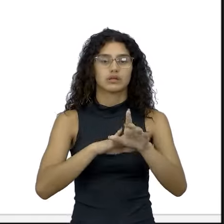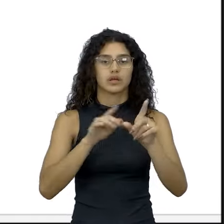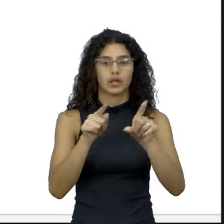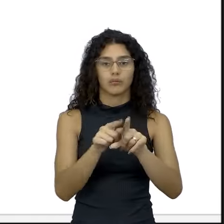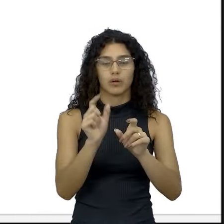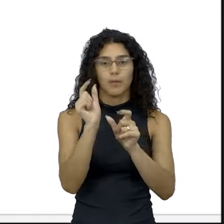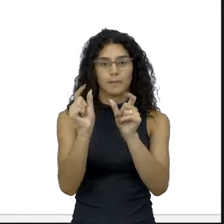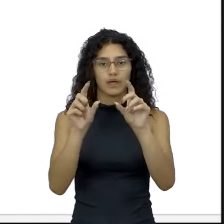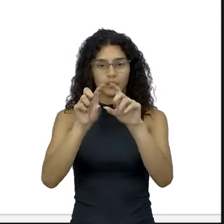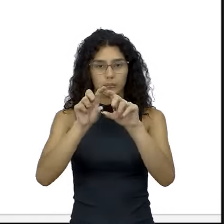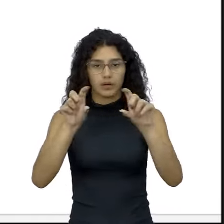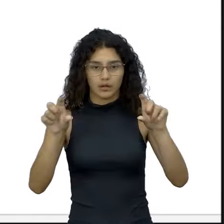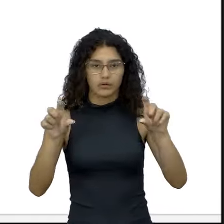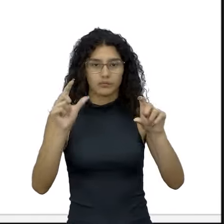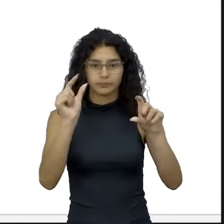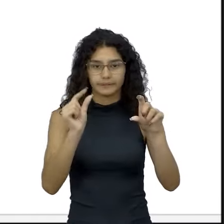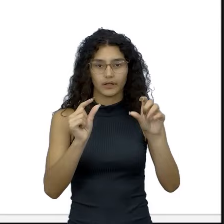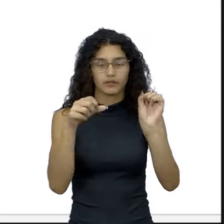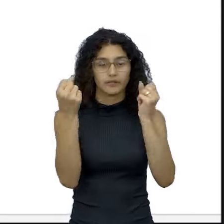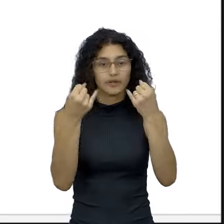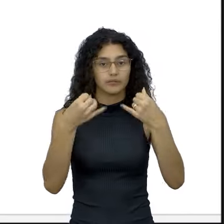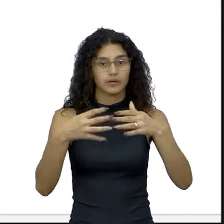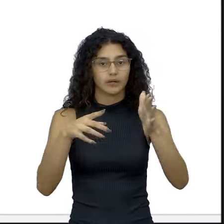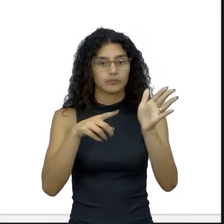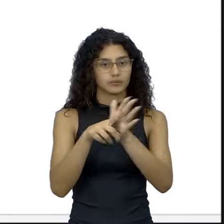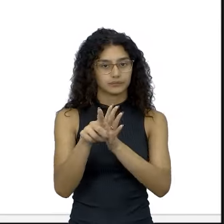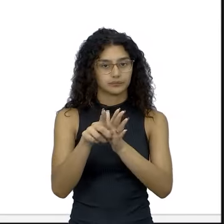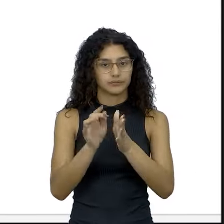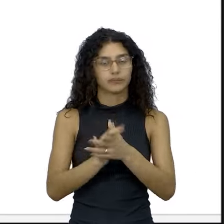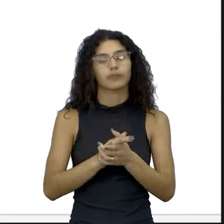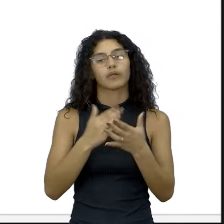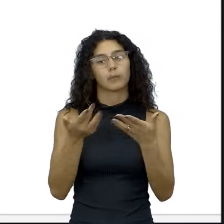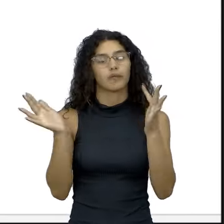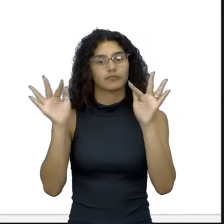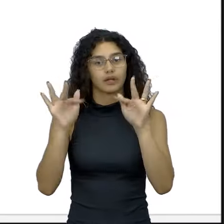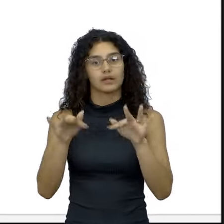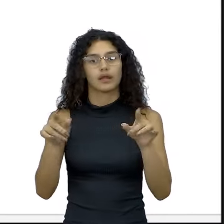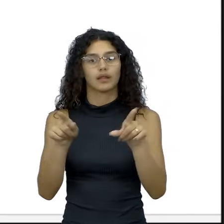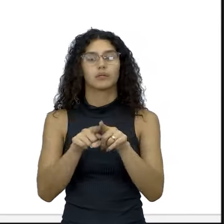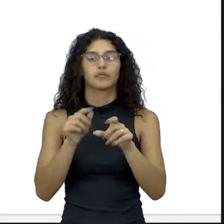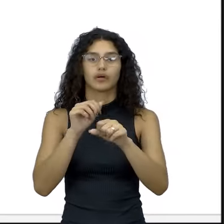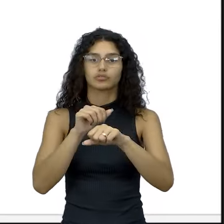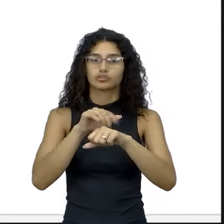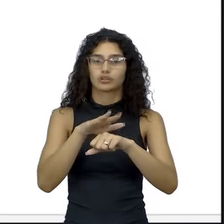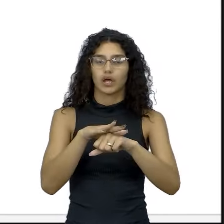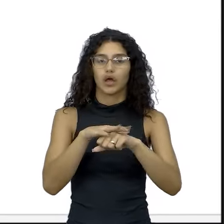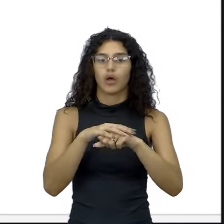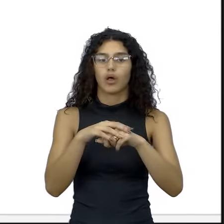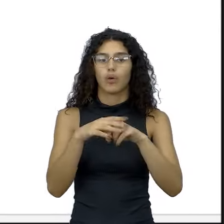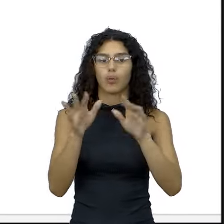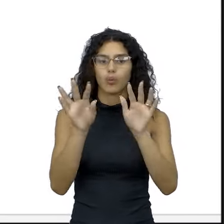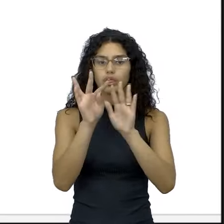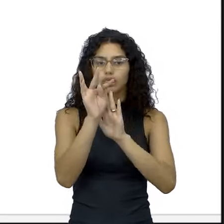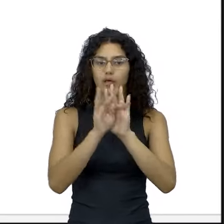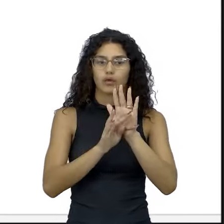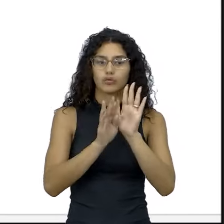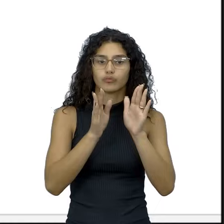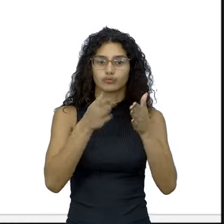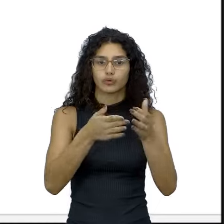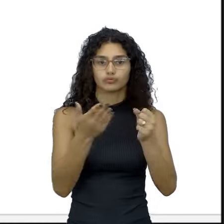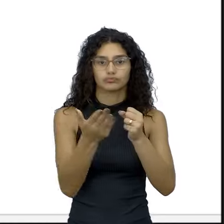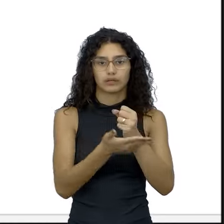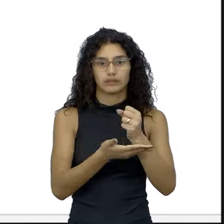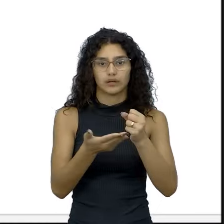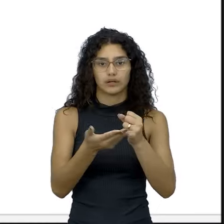um pequeno parágrafo que vai explicar a pergunta. E, por fim, ele vai indicar o texto-fonte em que o verbete foi